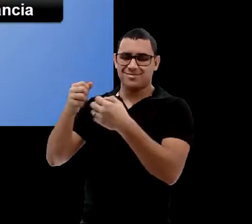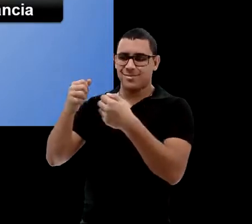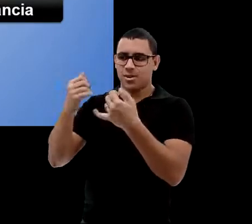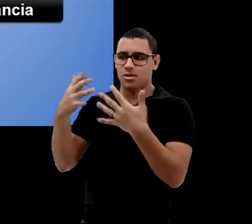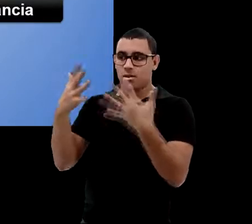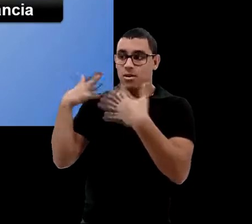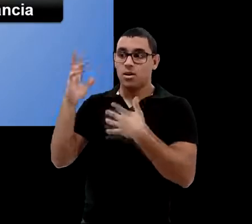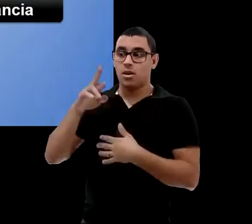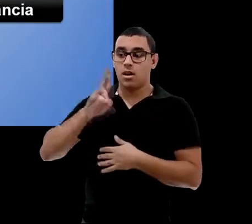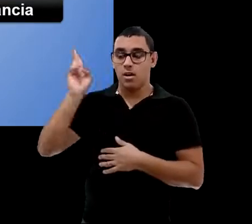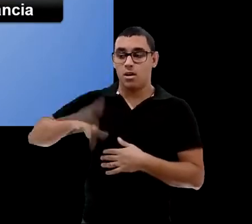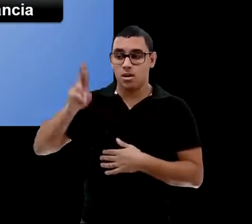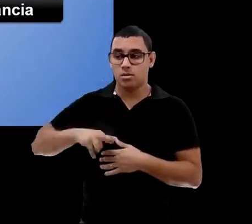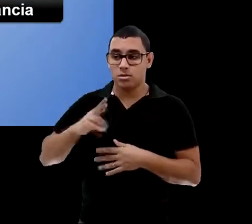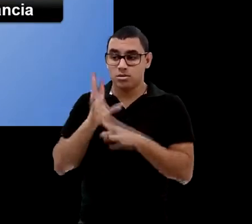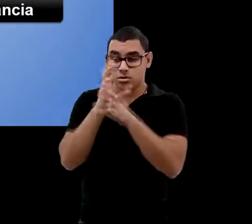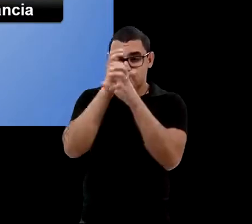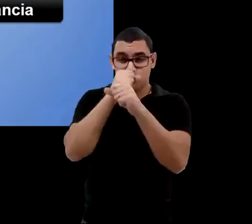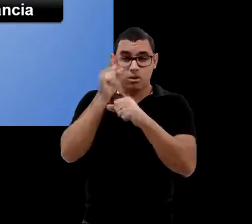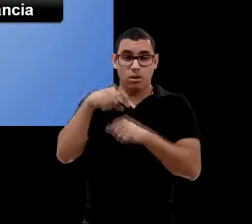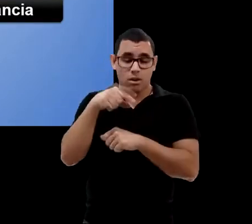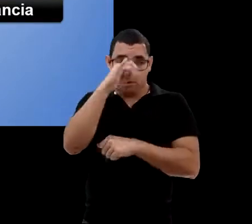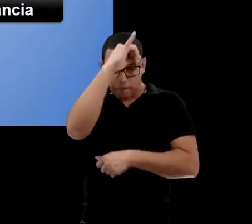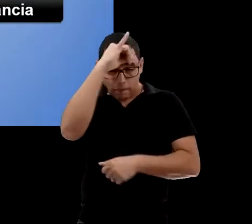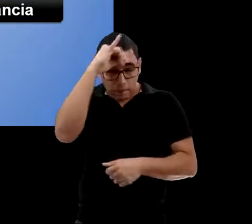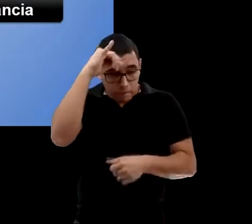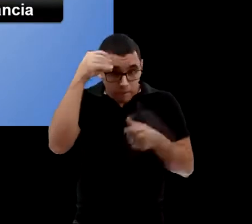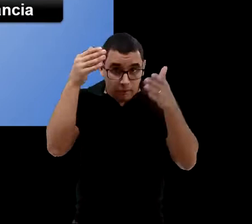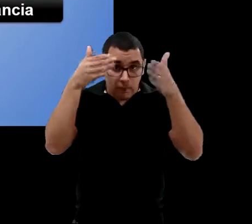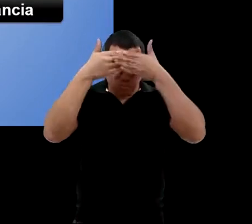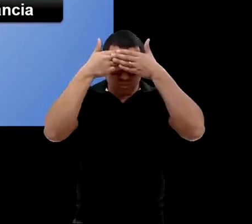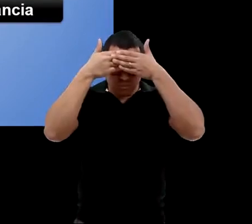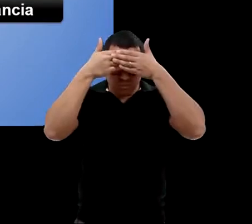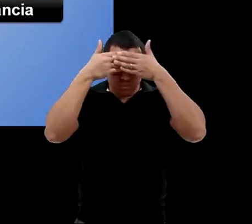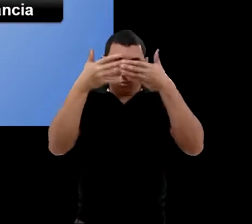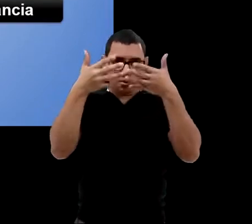a sociedade seria a razão, né? E a escuridão para eles era a ignorância, né? As